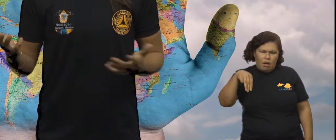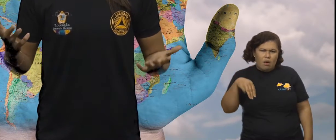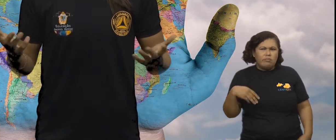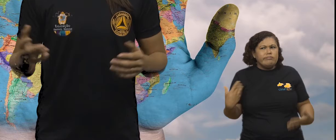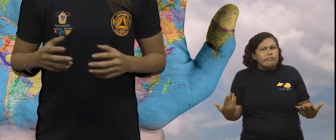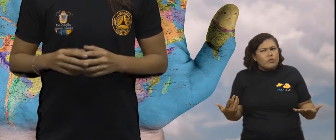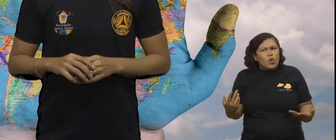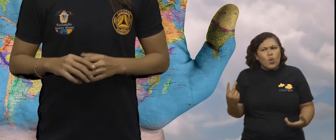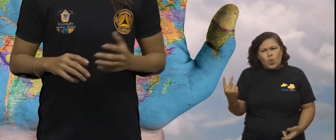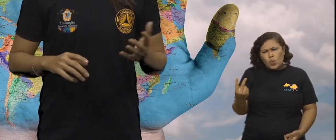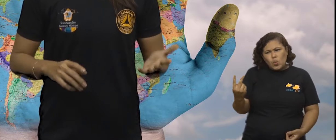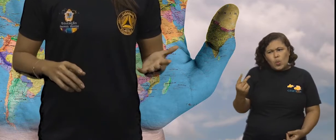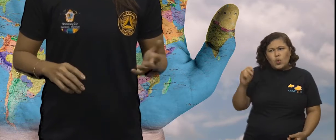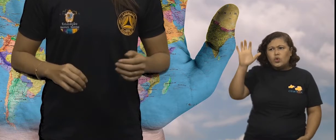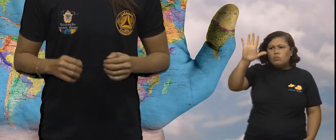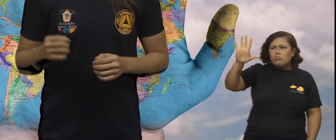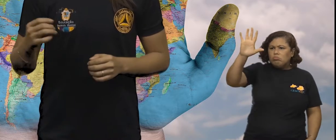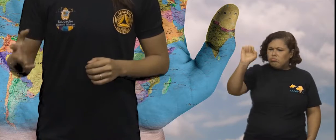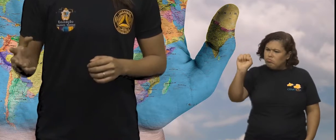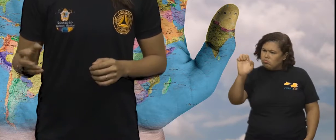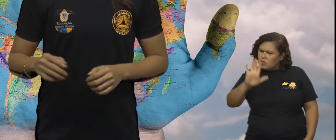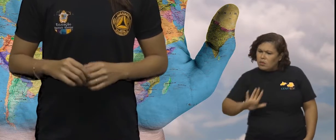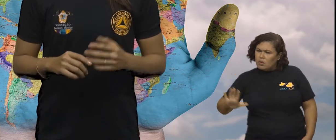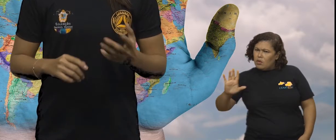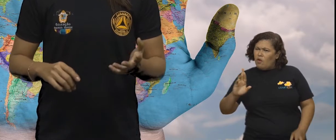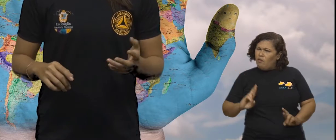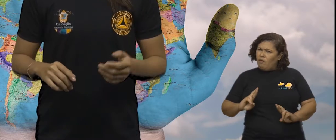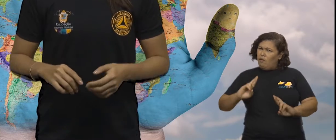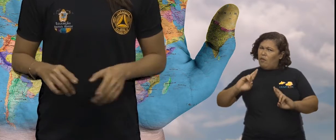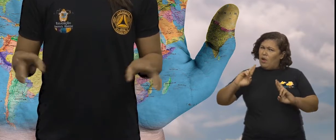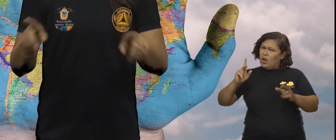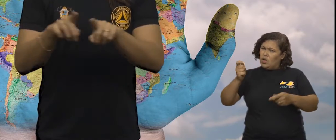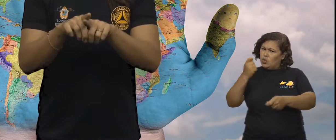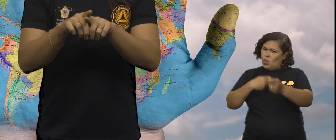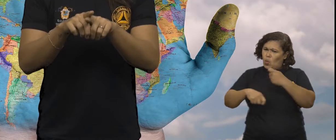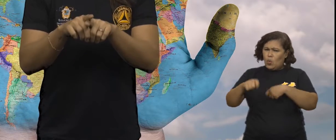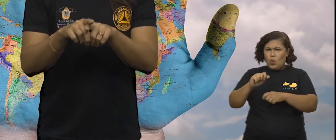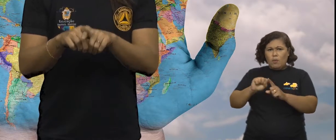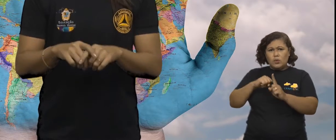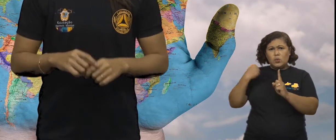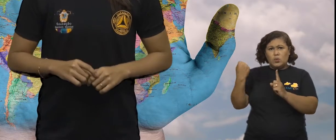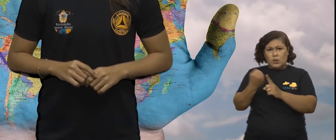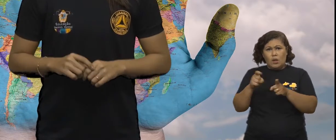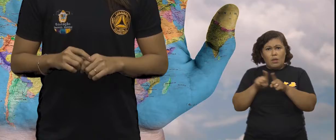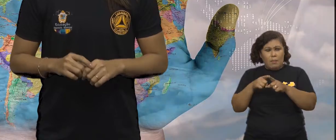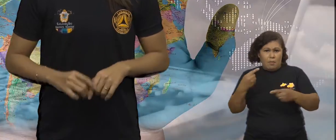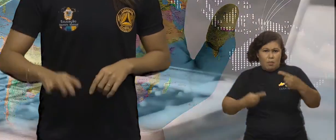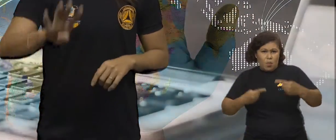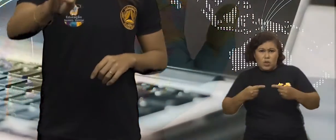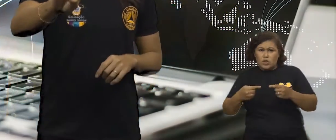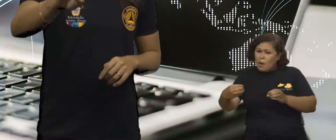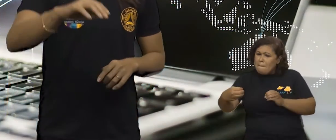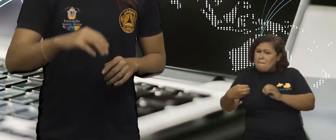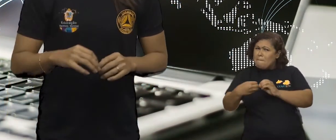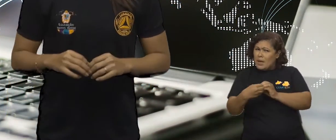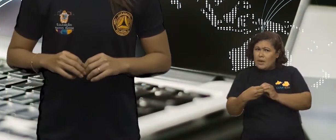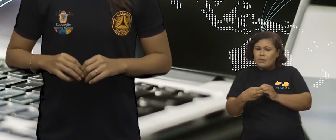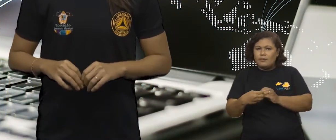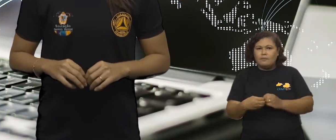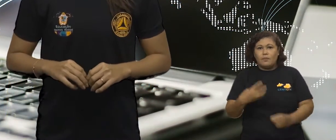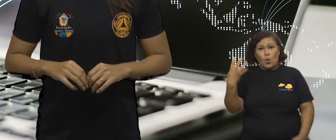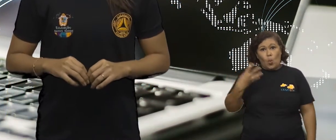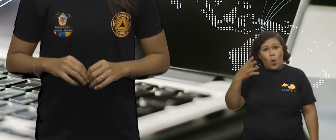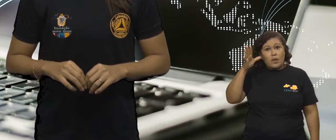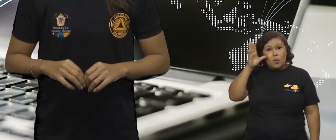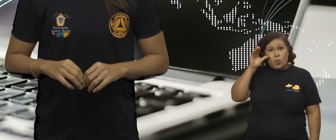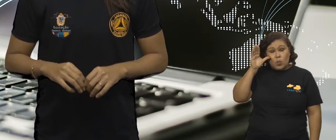tão diferentes em questões econômicas, sociais e políticas poderiam ser vizinhos tão próximos? Quarta,